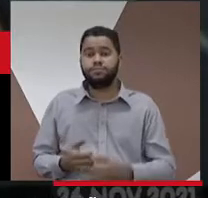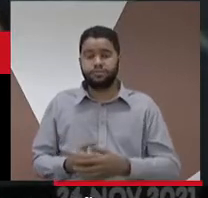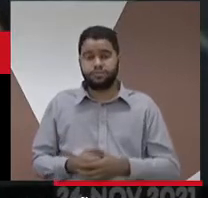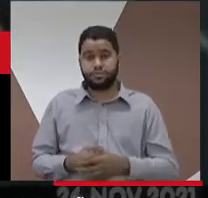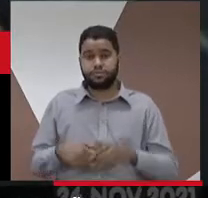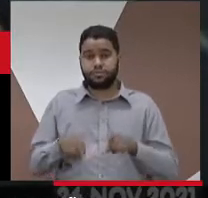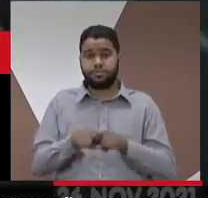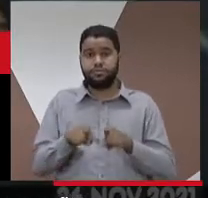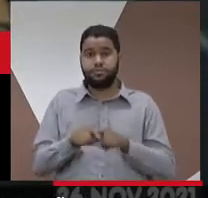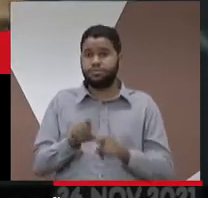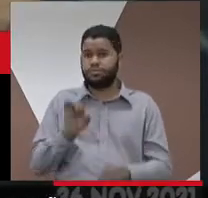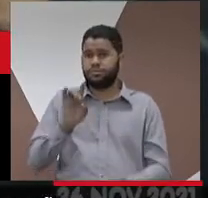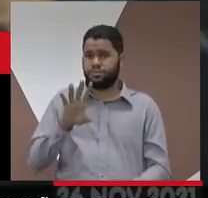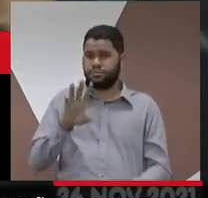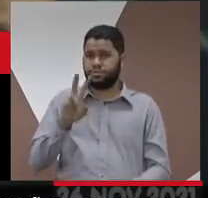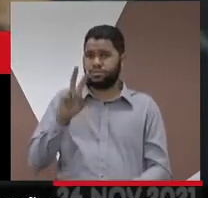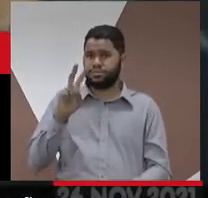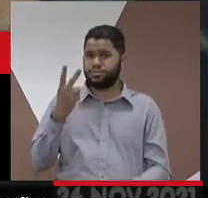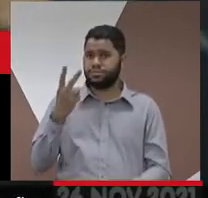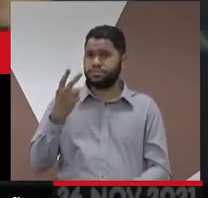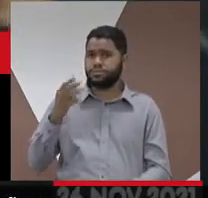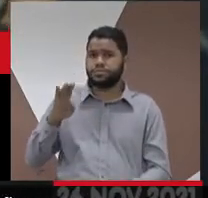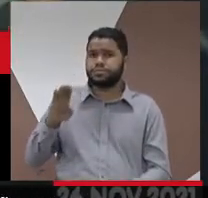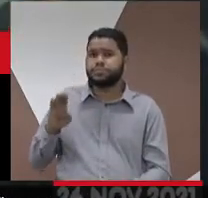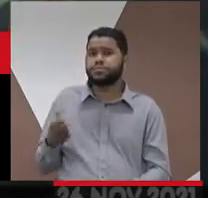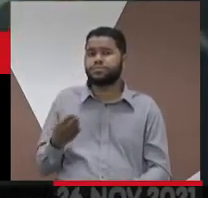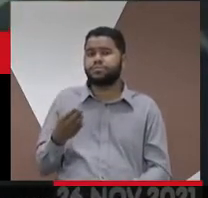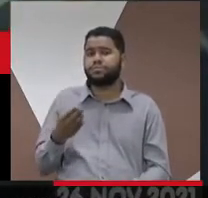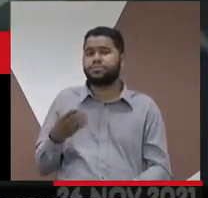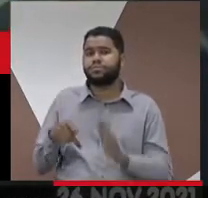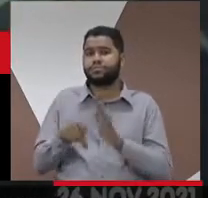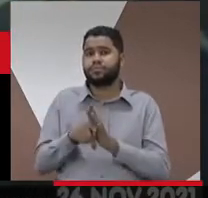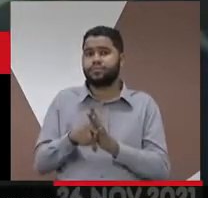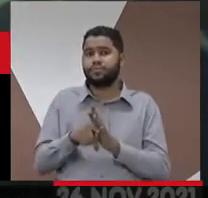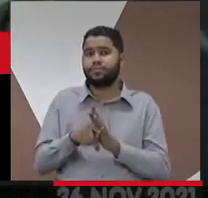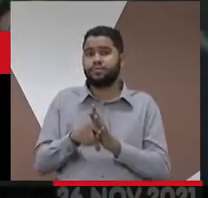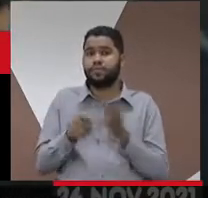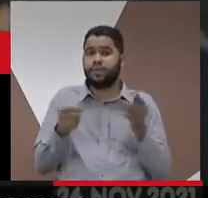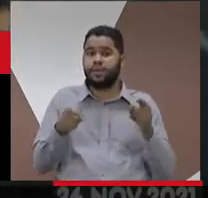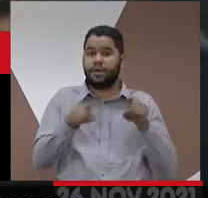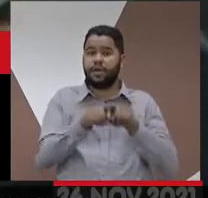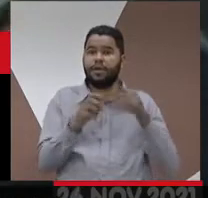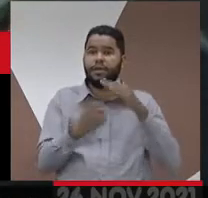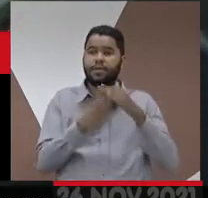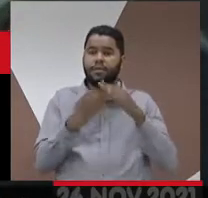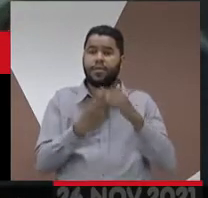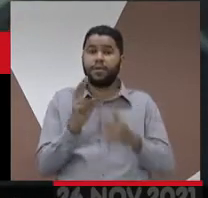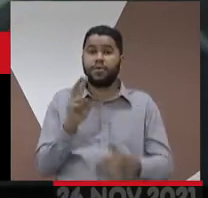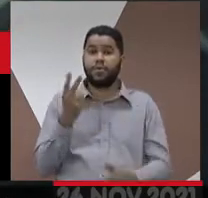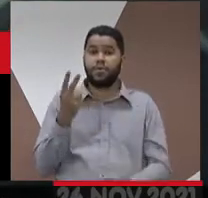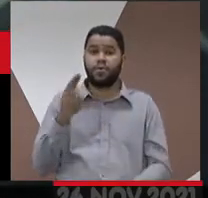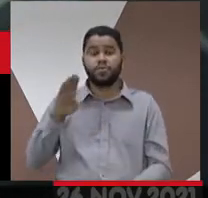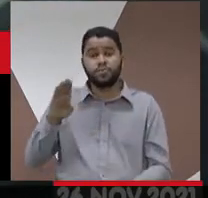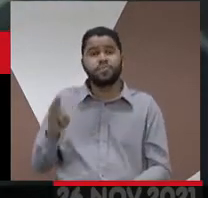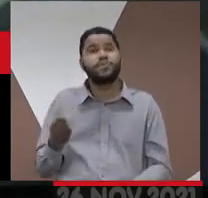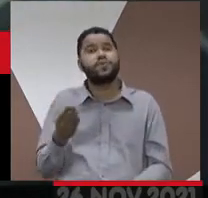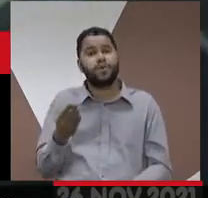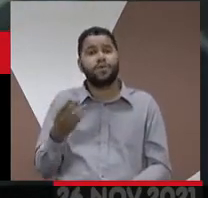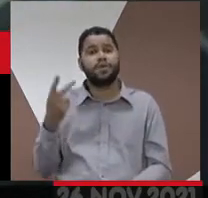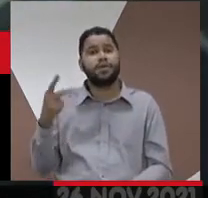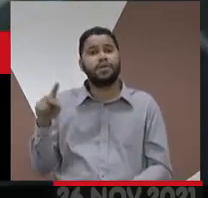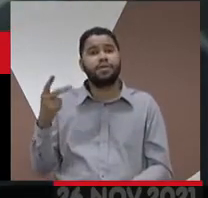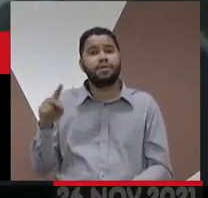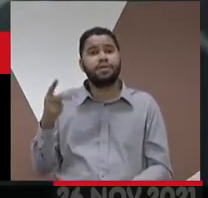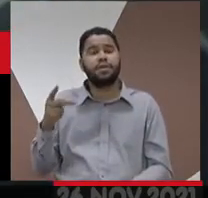e apenas 2 bilhões da concessionária, e olhe lá, esses 2 bilhões da concessionária,